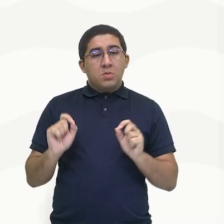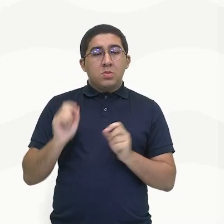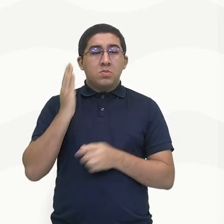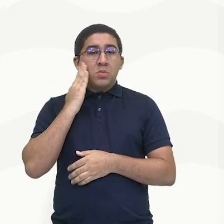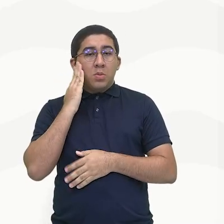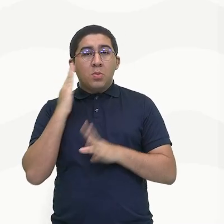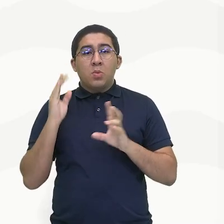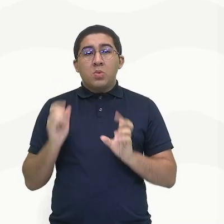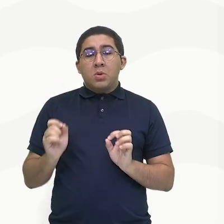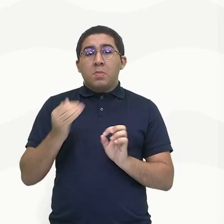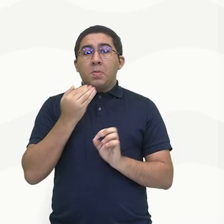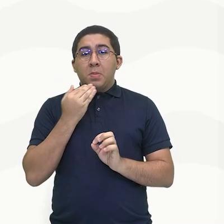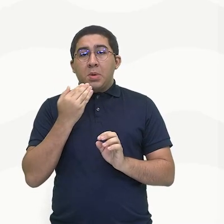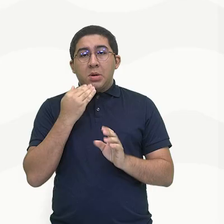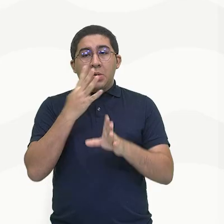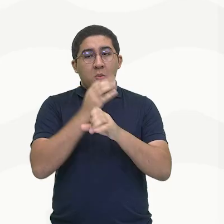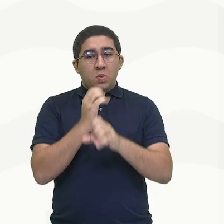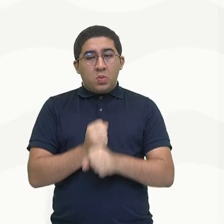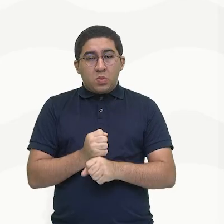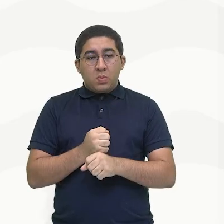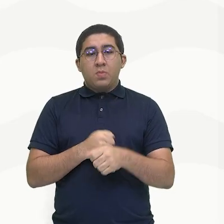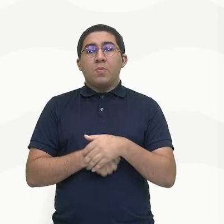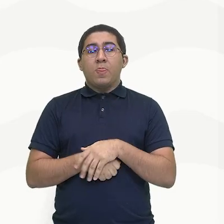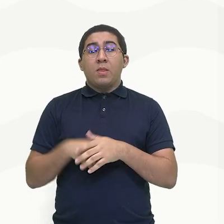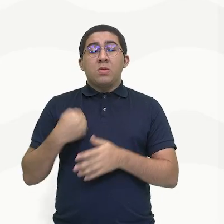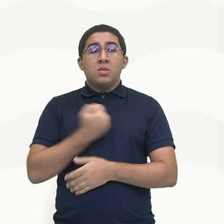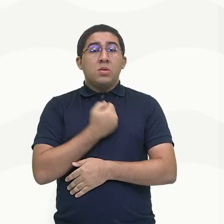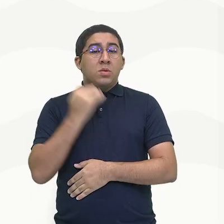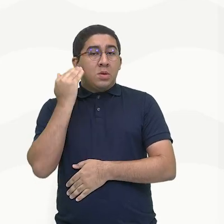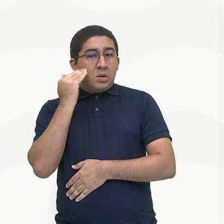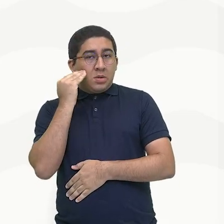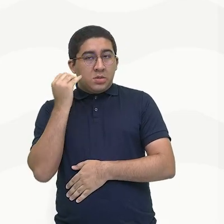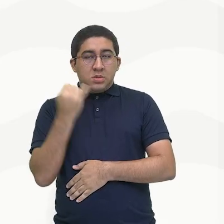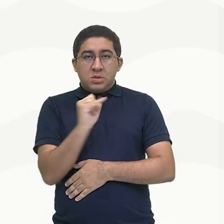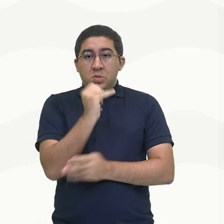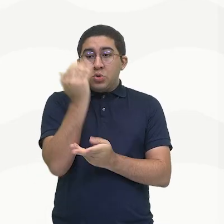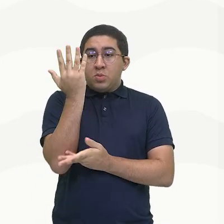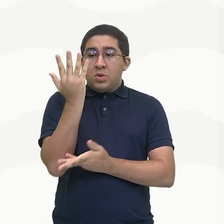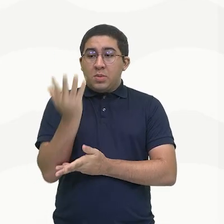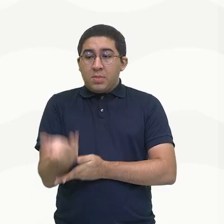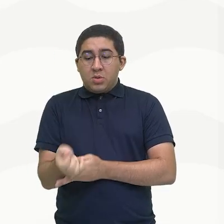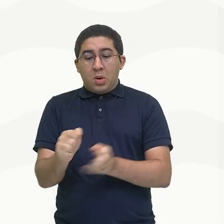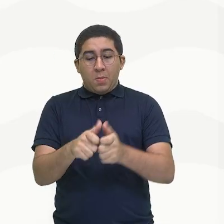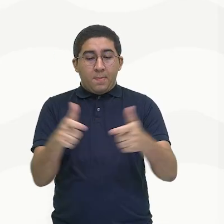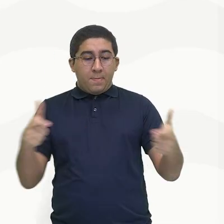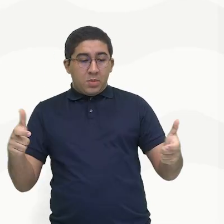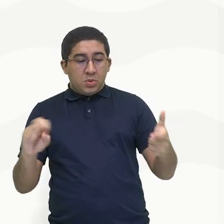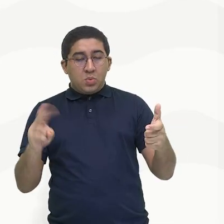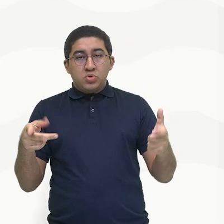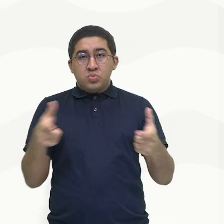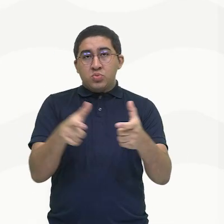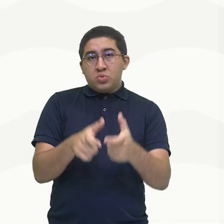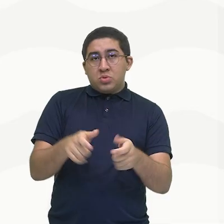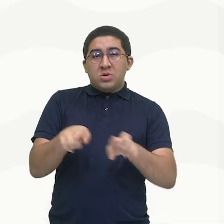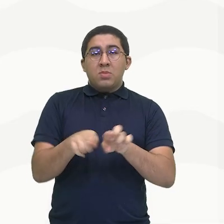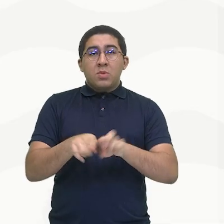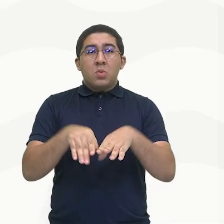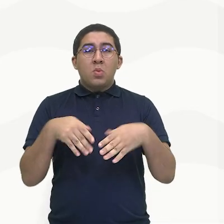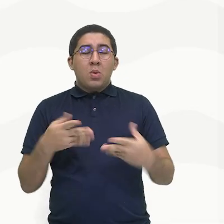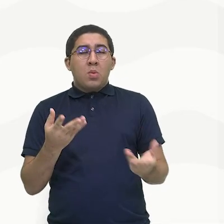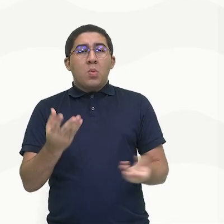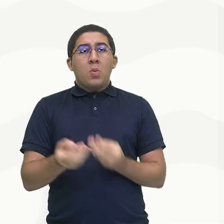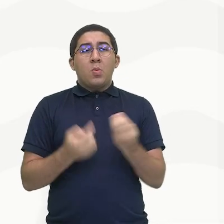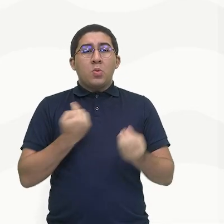estar pedindo para calcular. Para a gente entender se o desmatamento está aumentando ou diminuindo e com que intensidade, a gente